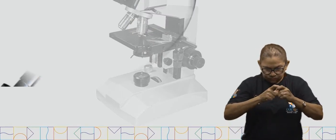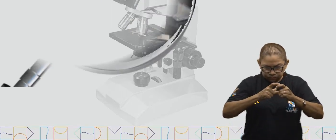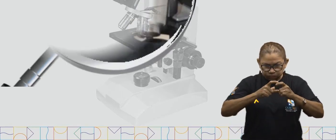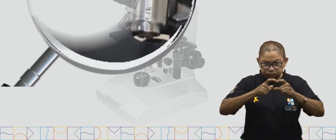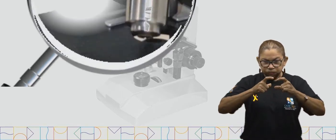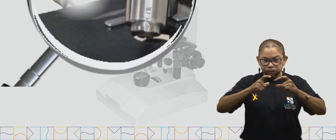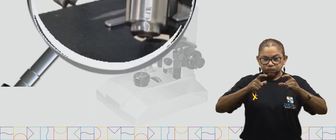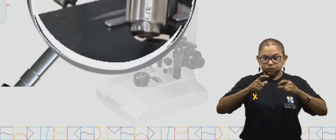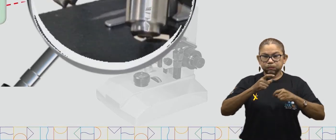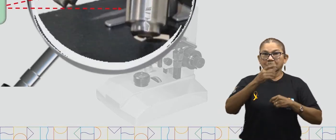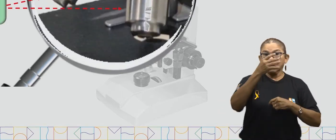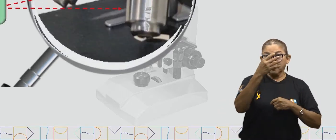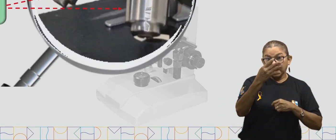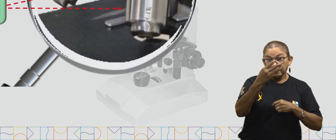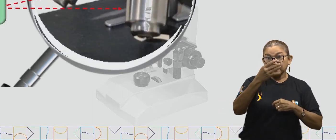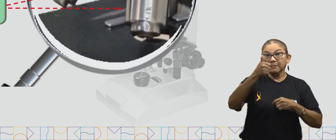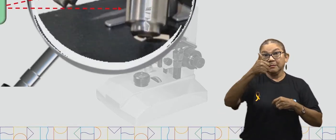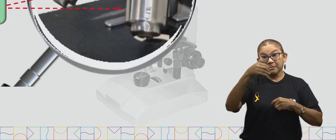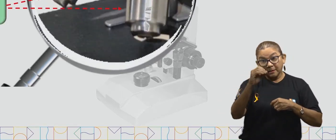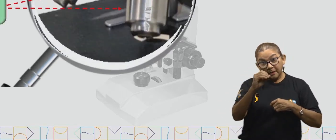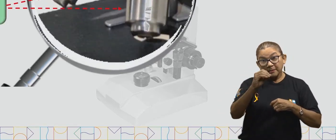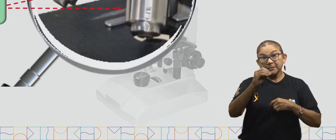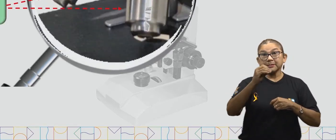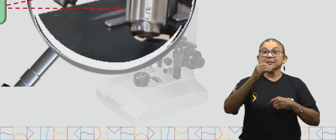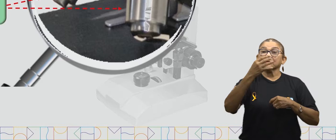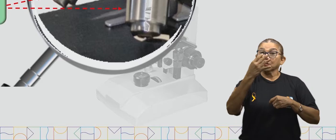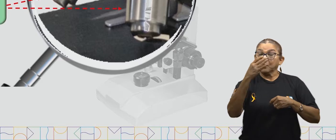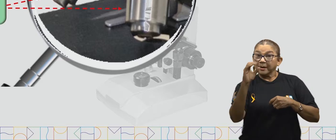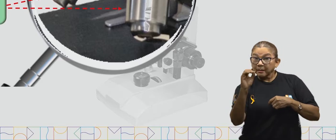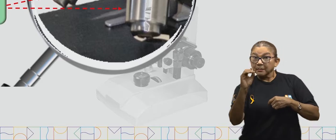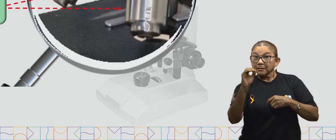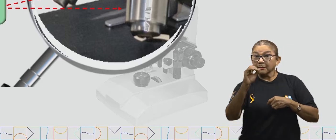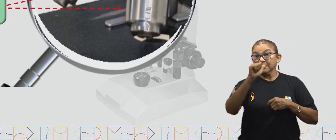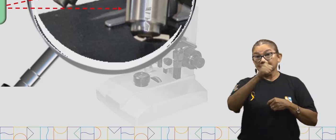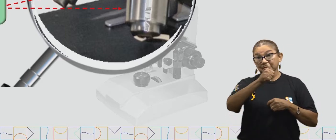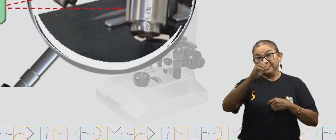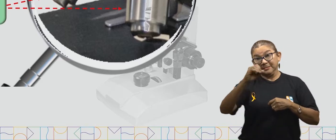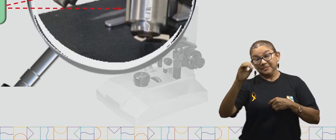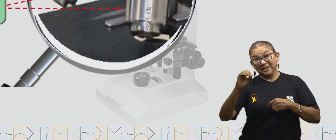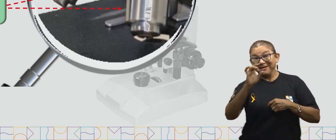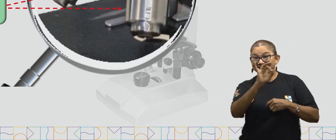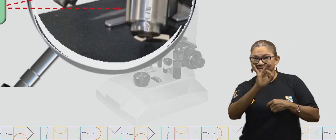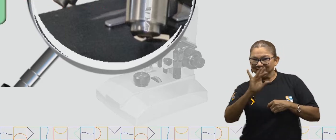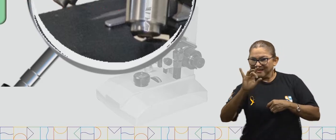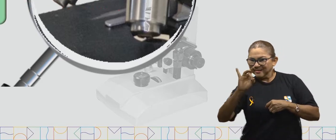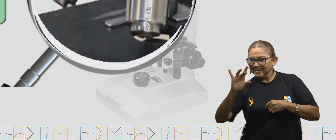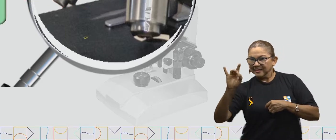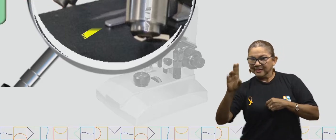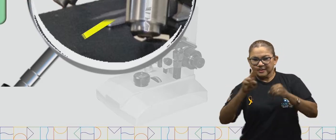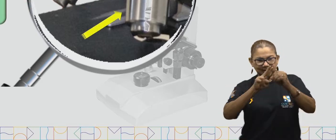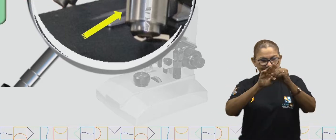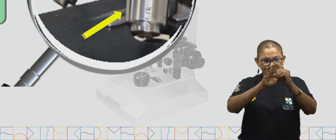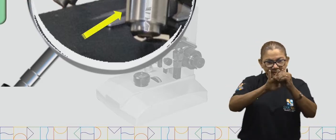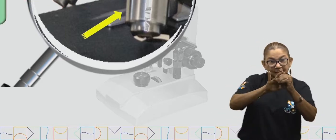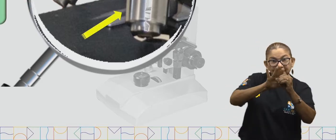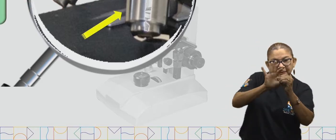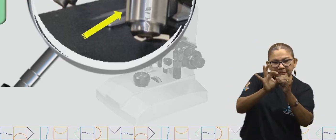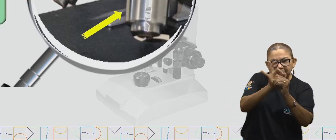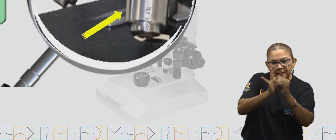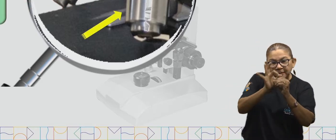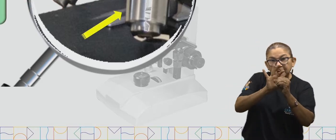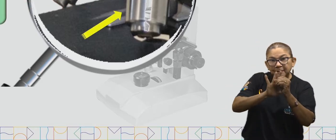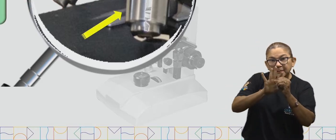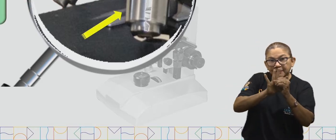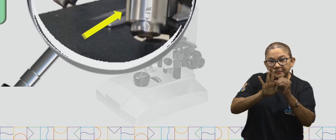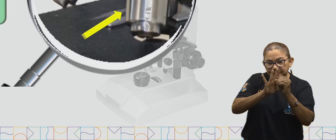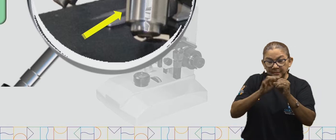de 4, 10, 40 e 100, cada uma. Veja a seta